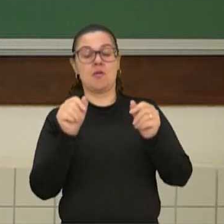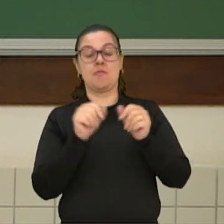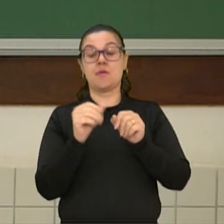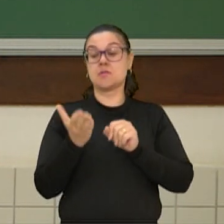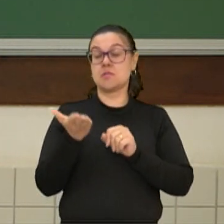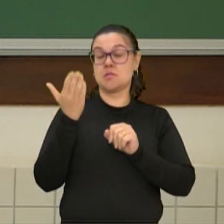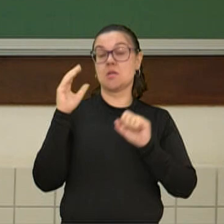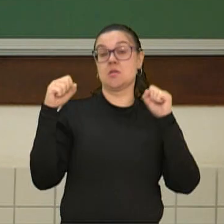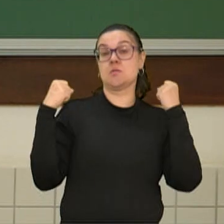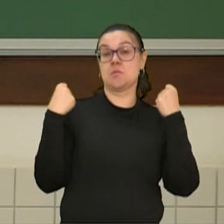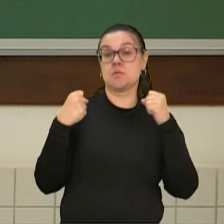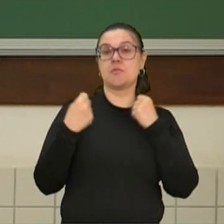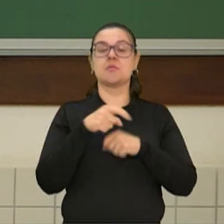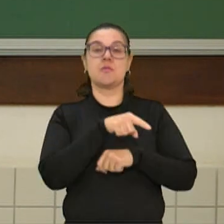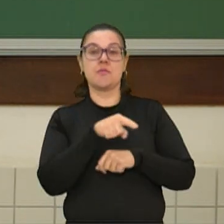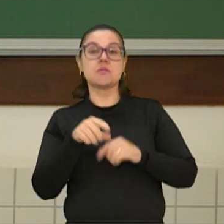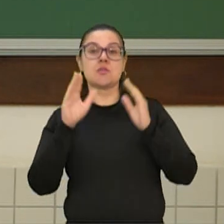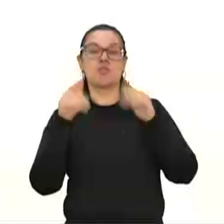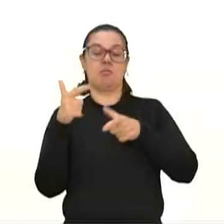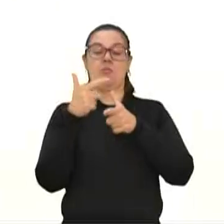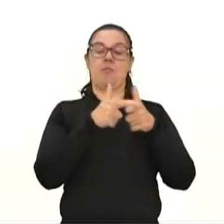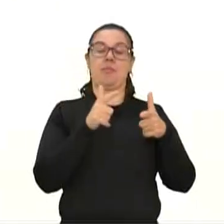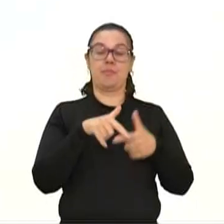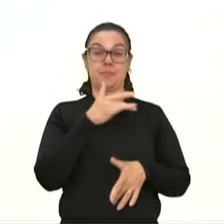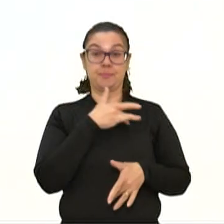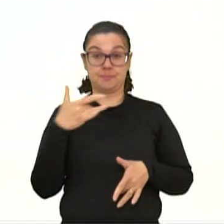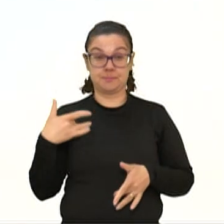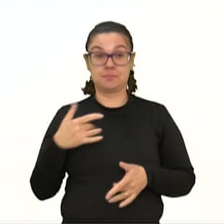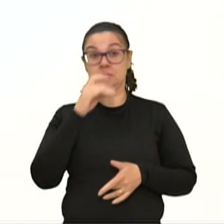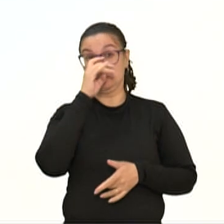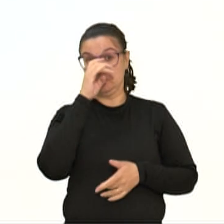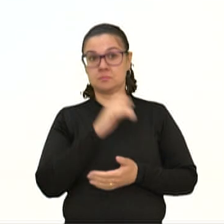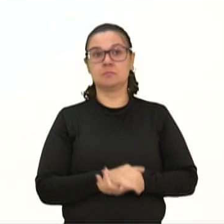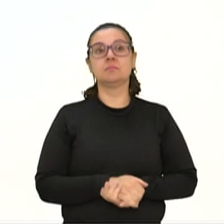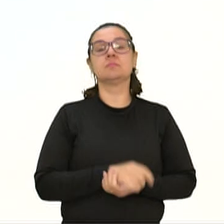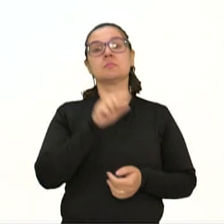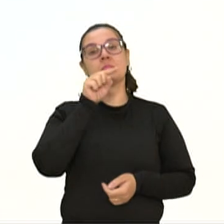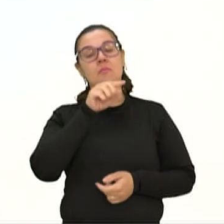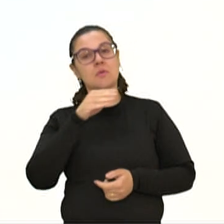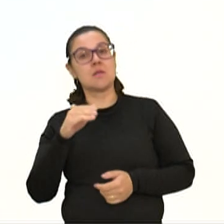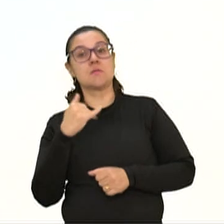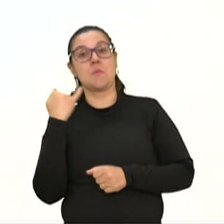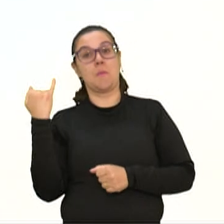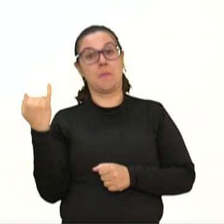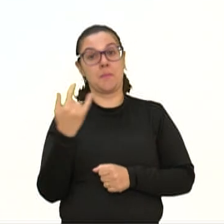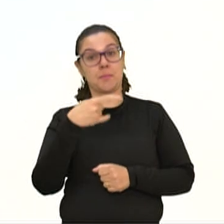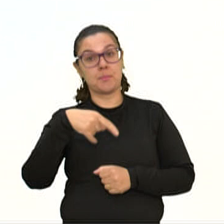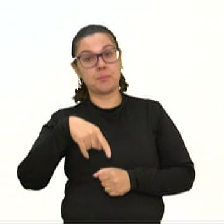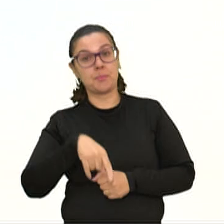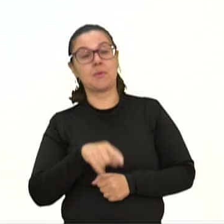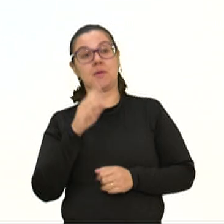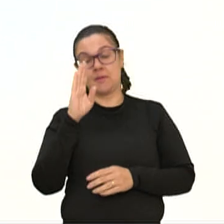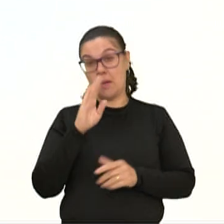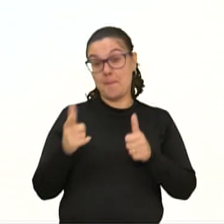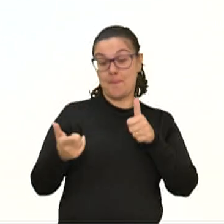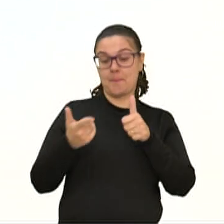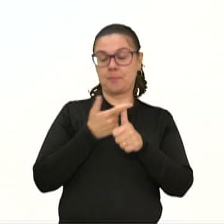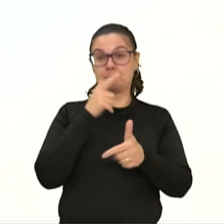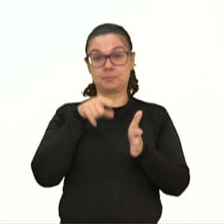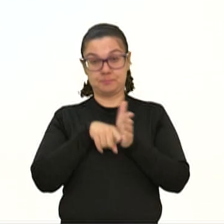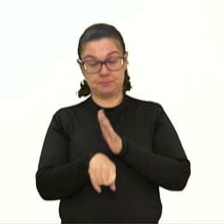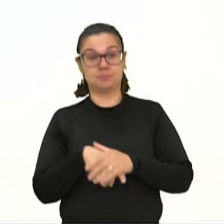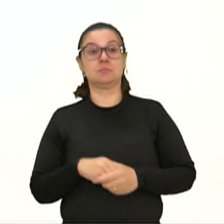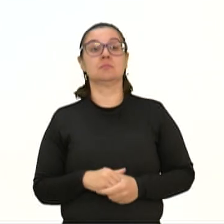atividade física, se você tem algum problema de saúde. Tá? Então, é importante e é uma das primeiras que é